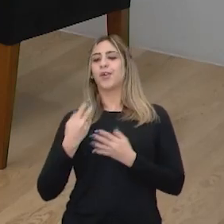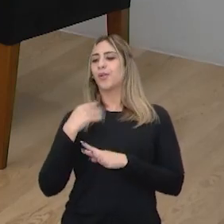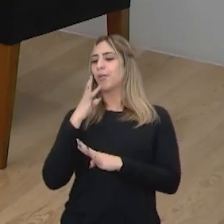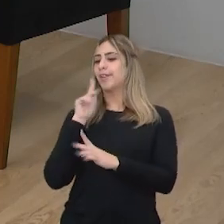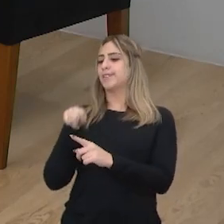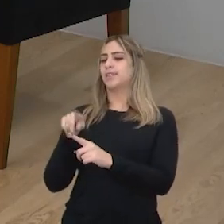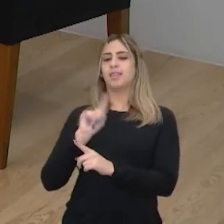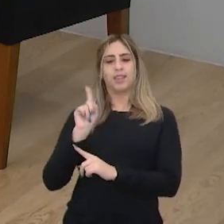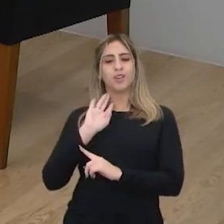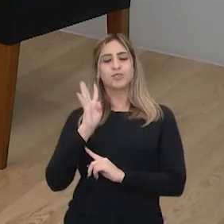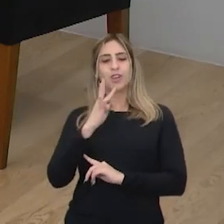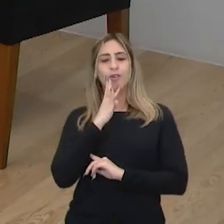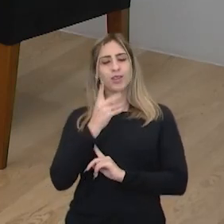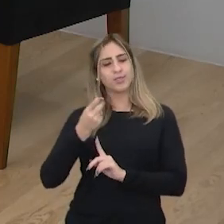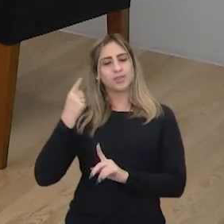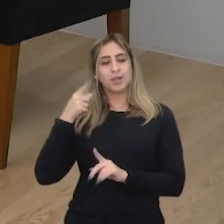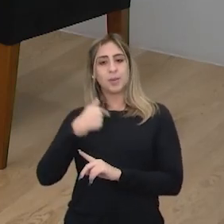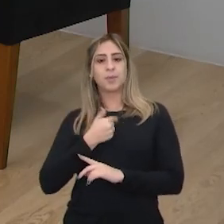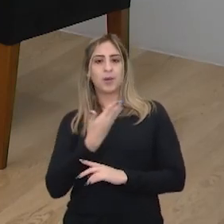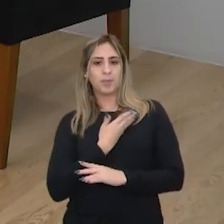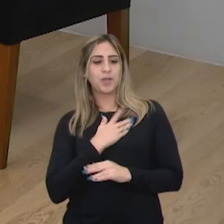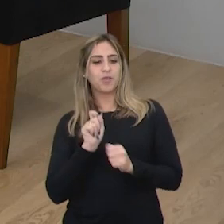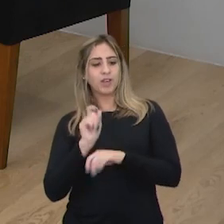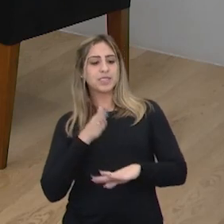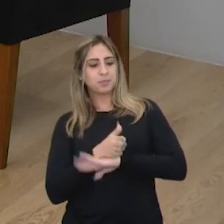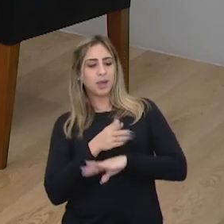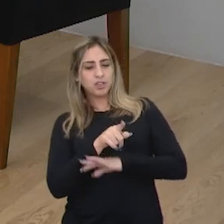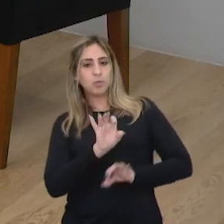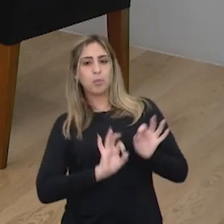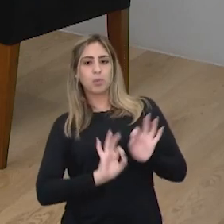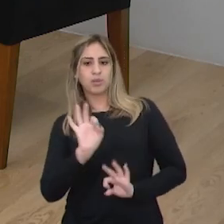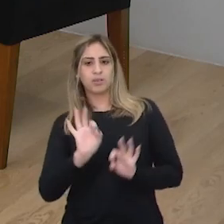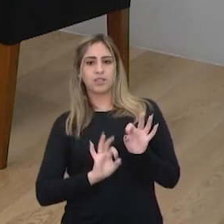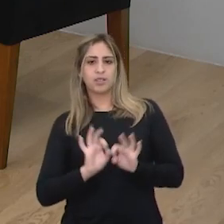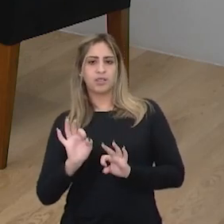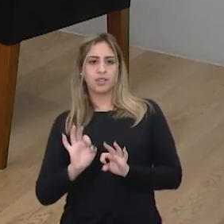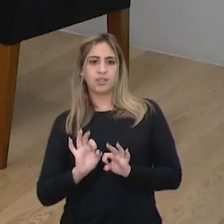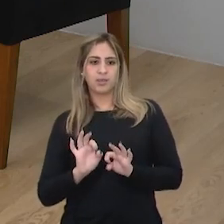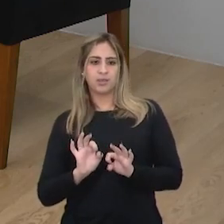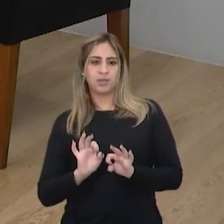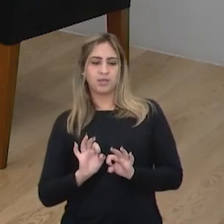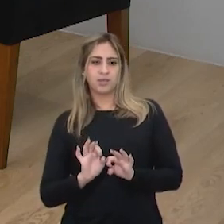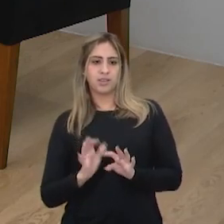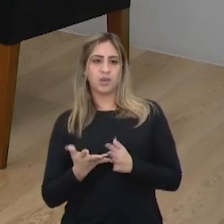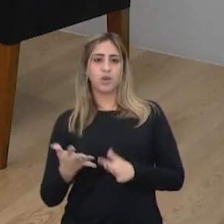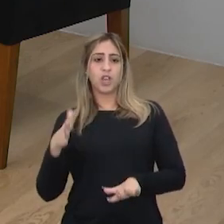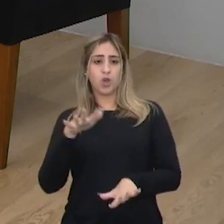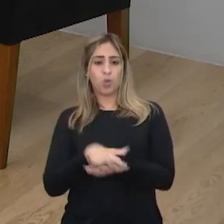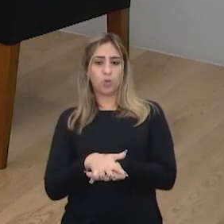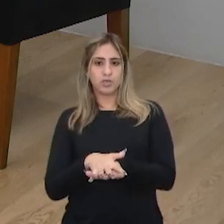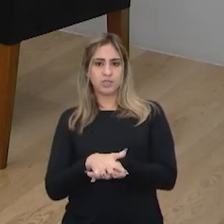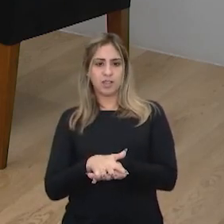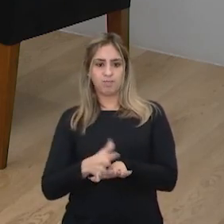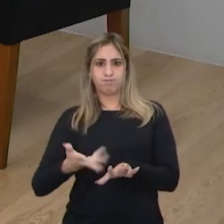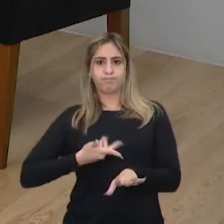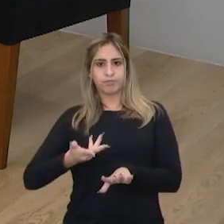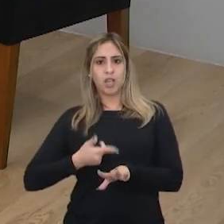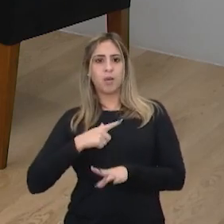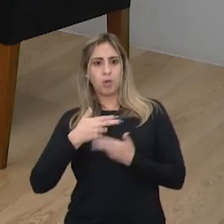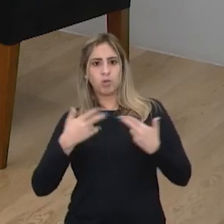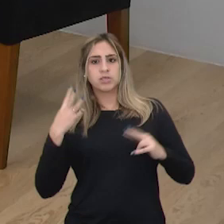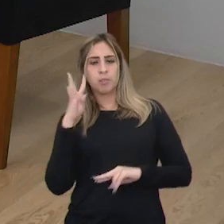fazia, esse meu amigo, ele faz parte, né, de um projeto chamado que é o Inclusão Radical. Isso, Inclusão Radical. Bem